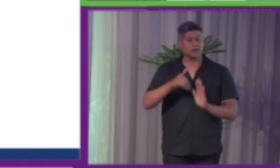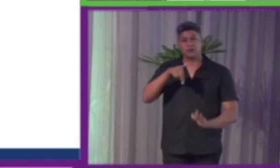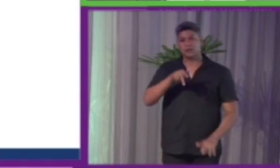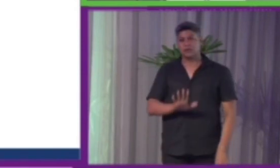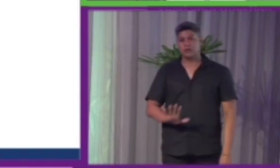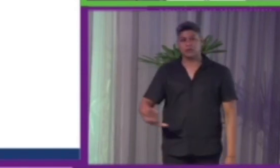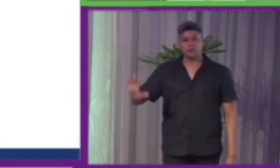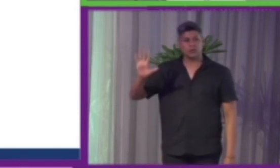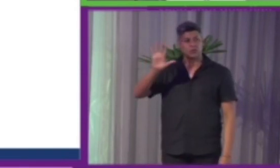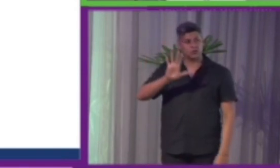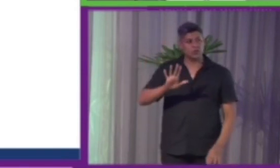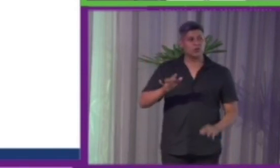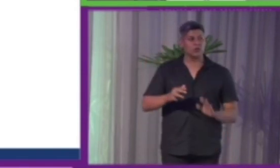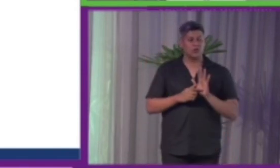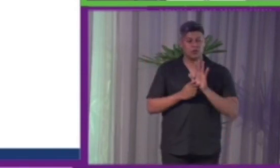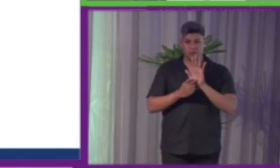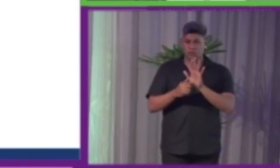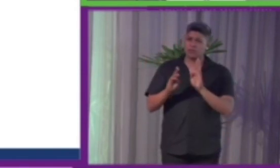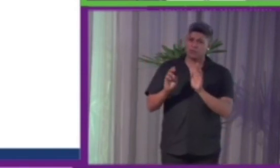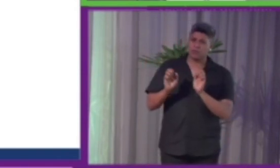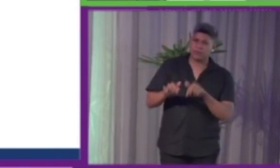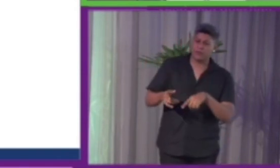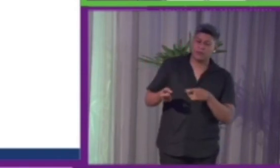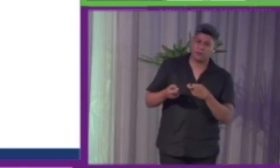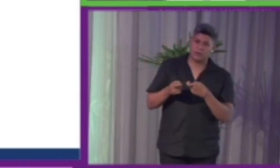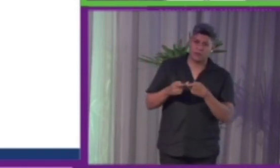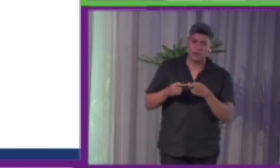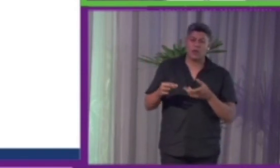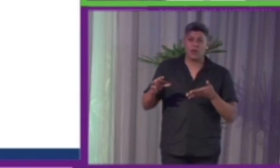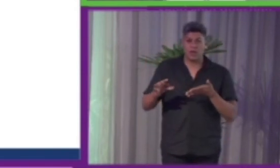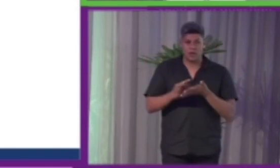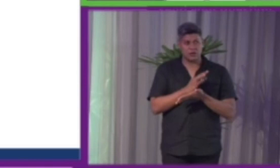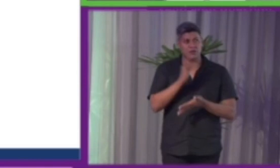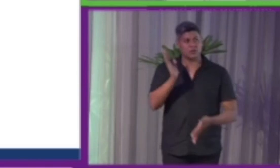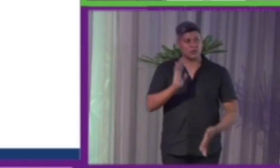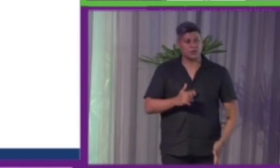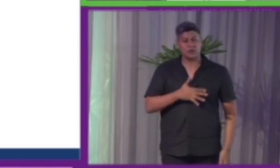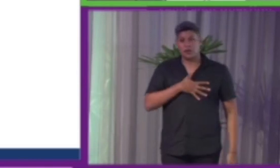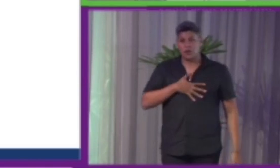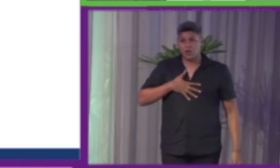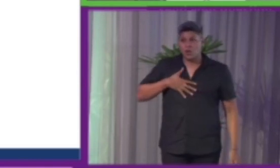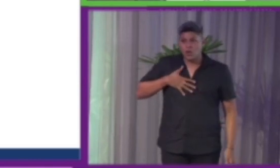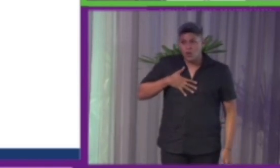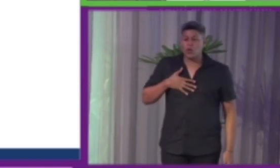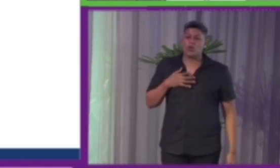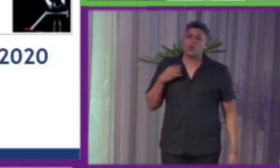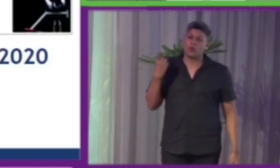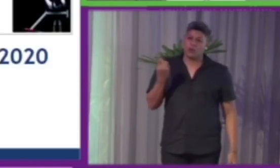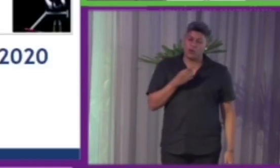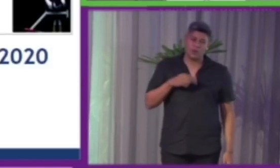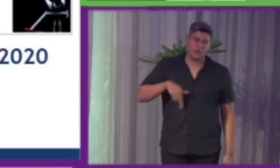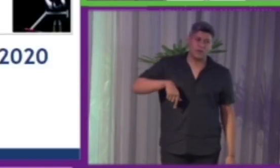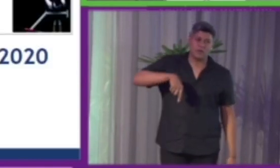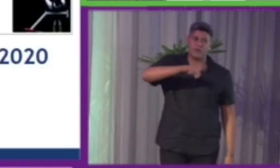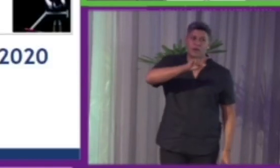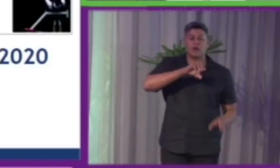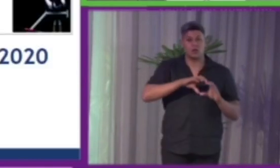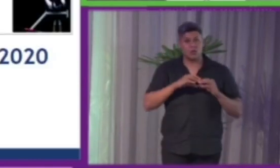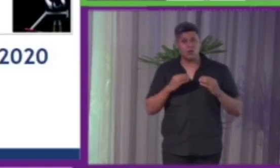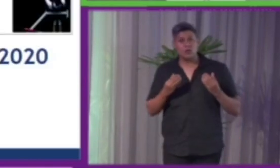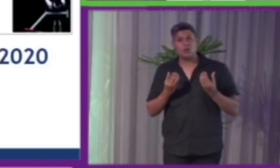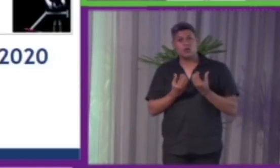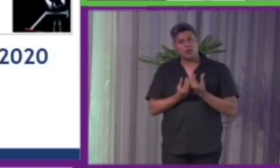o Vic já mostrou muito bem, né, a questão do nosso registro brasileiro, que é um grande motivo de orgulho. Isso quando a gente vai para os congressos de fibrose cística, que